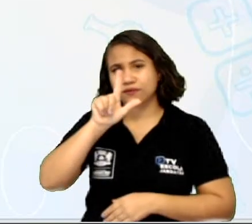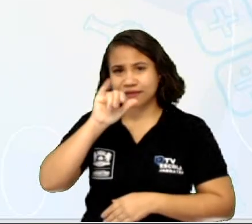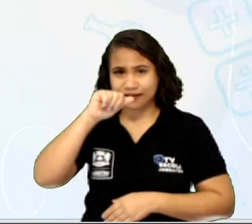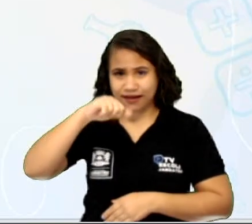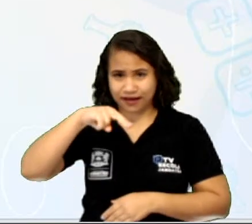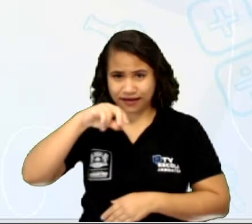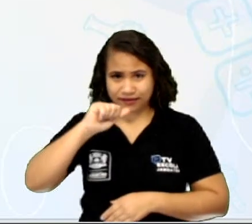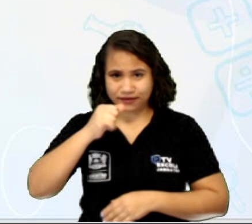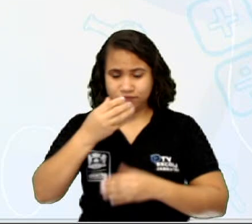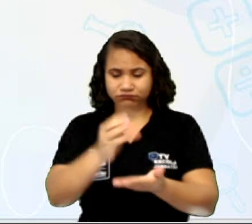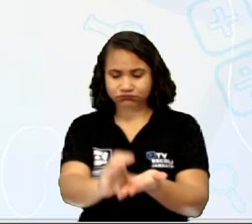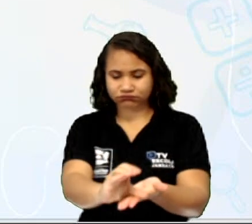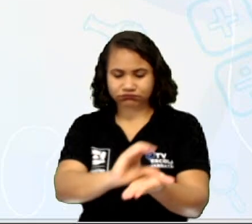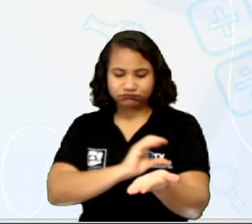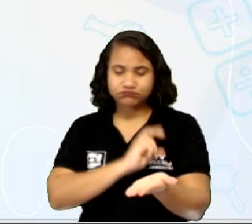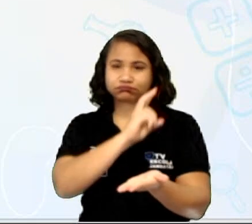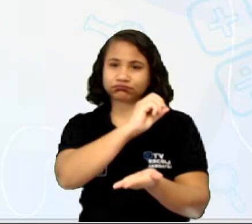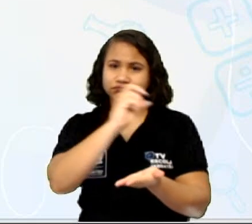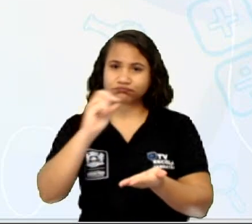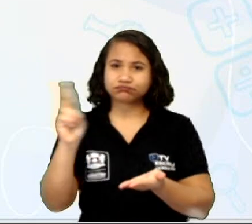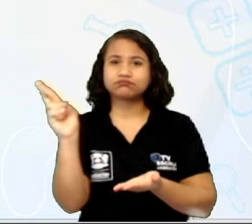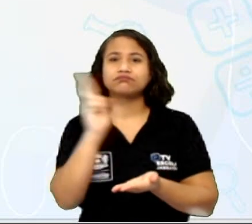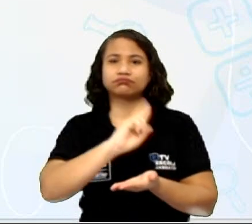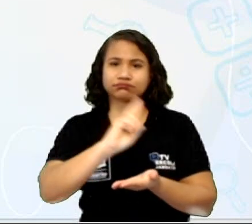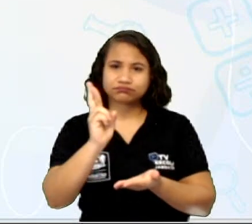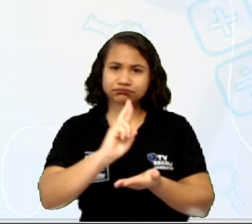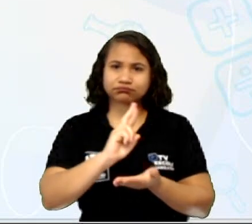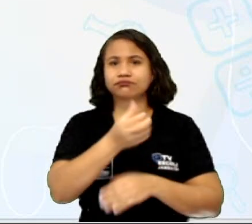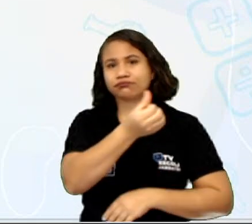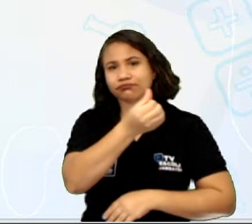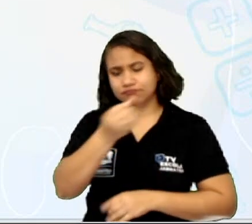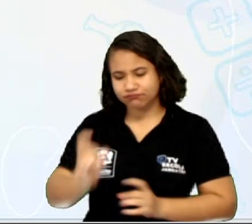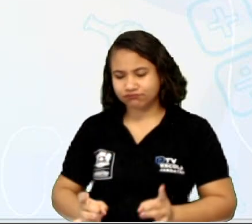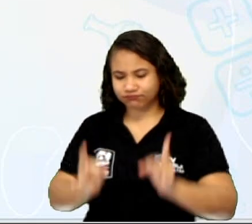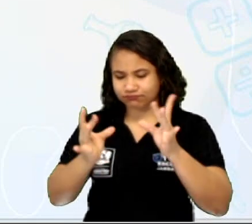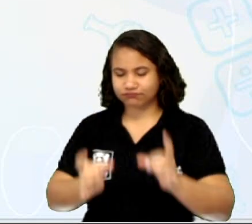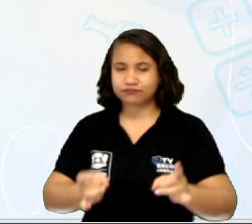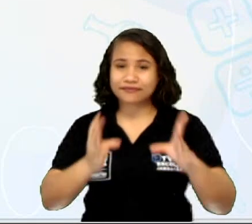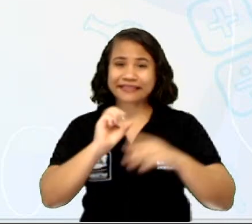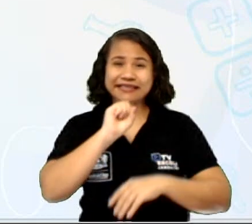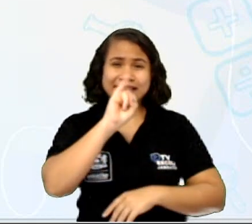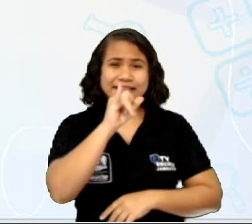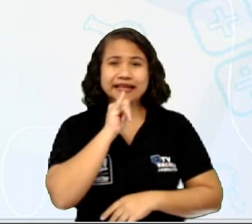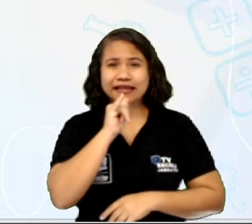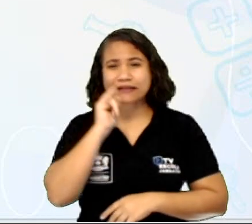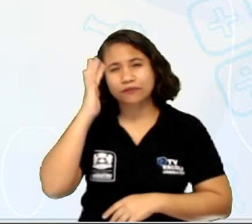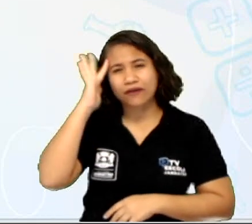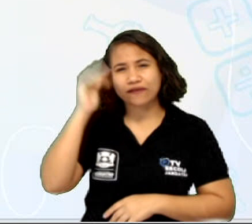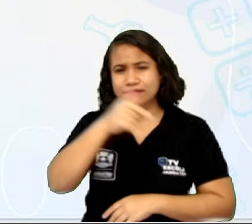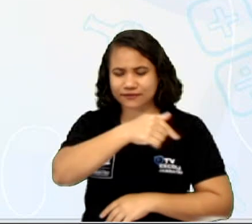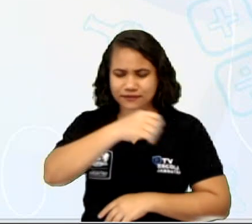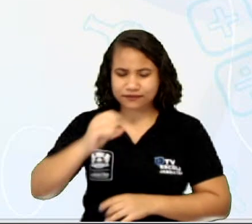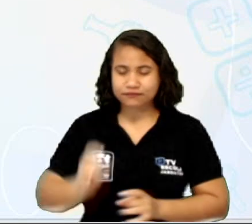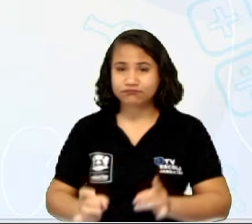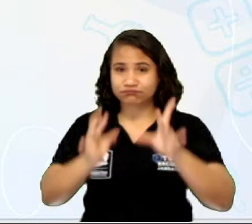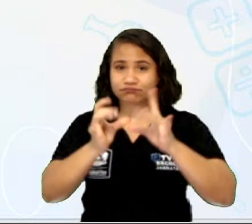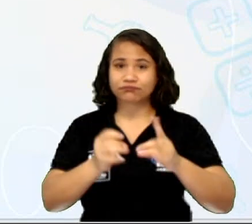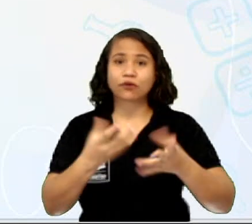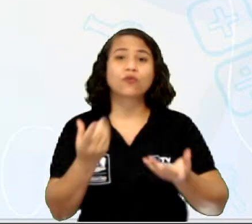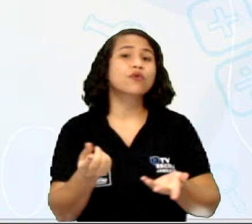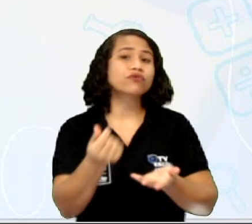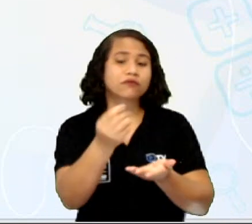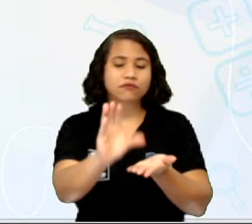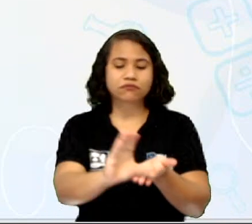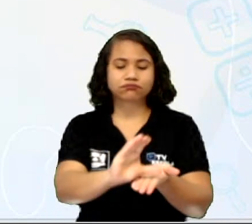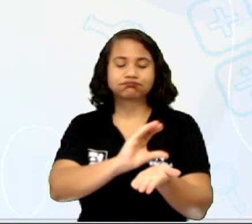r$ 500 de comissão pela venda de 600 peças se tivesse vendido 780 peças conta dinheiro